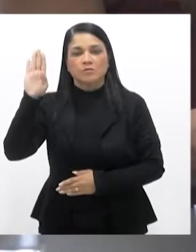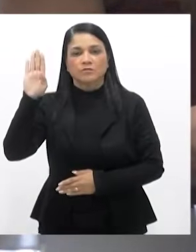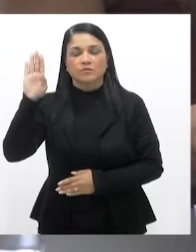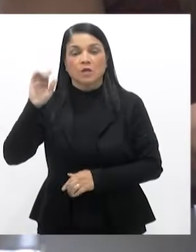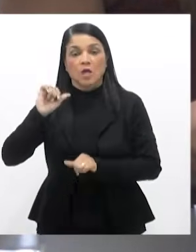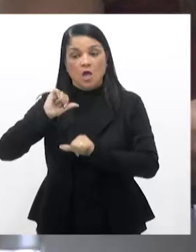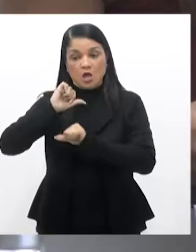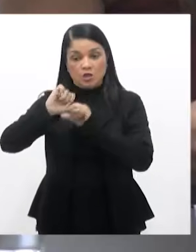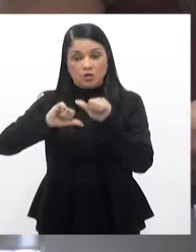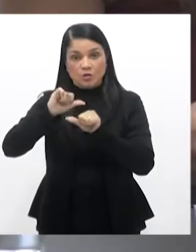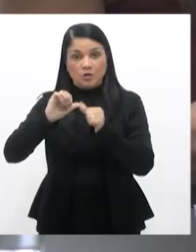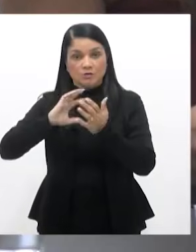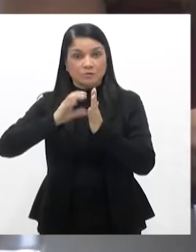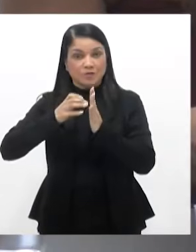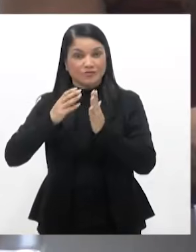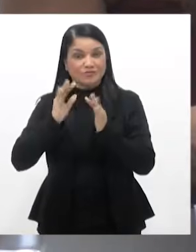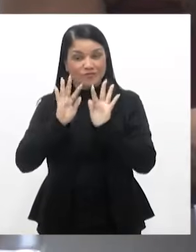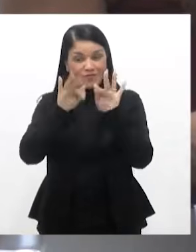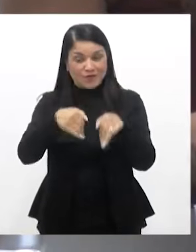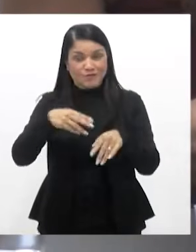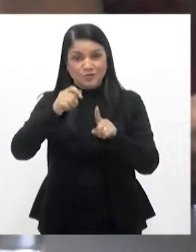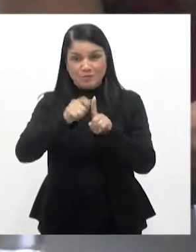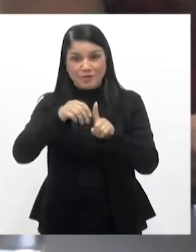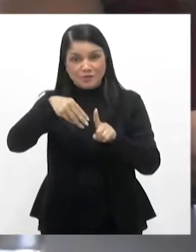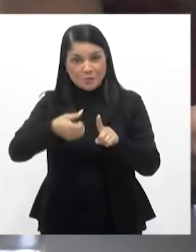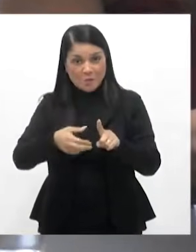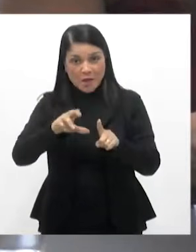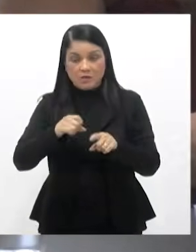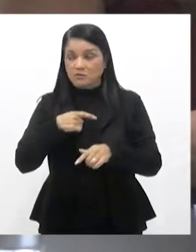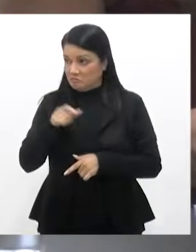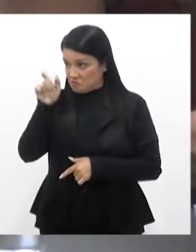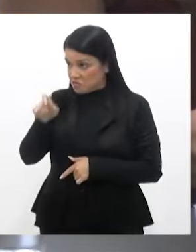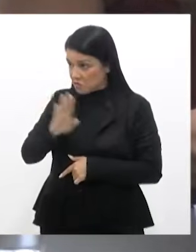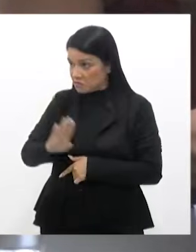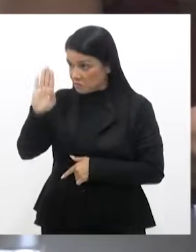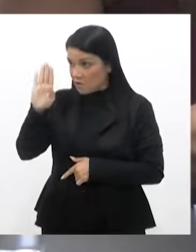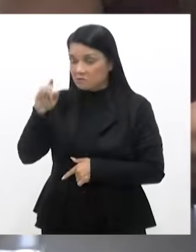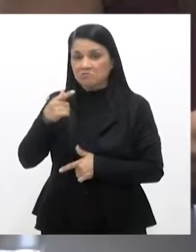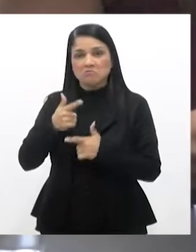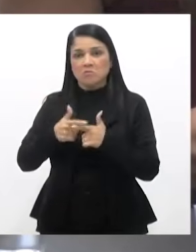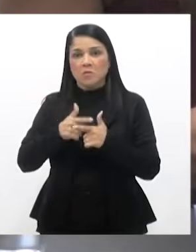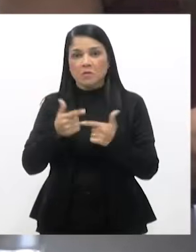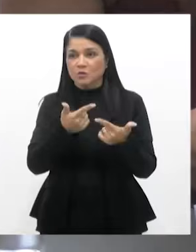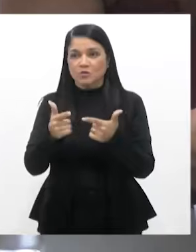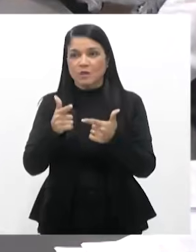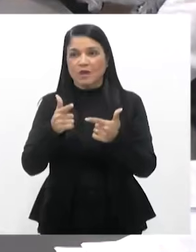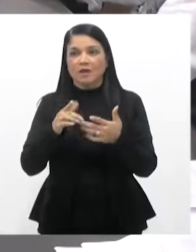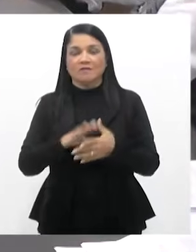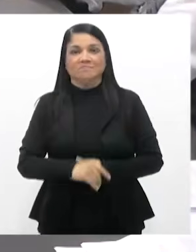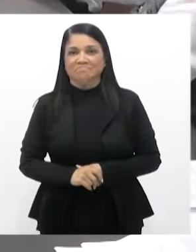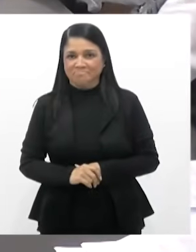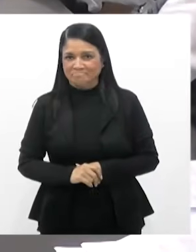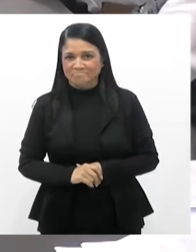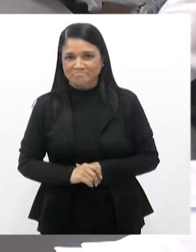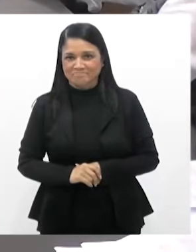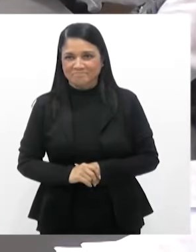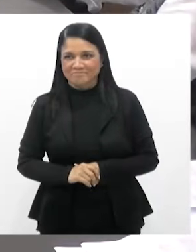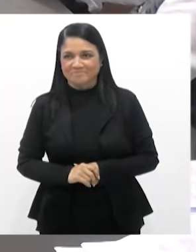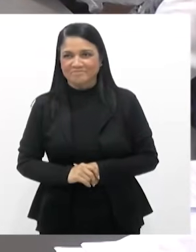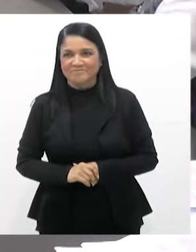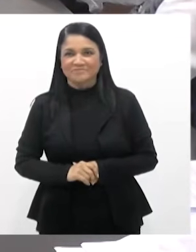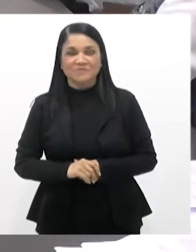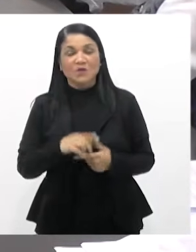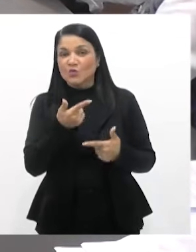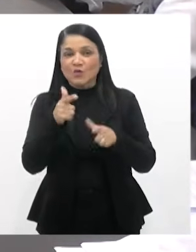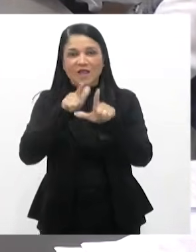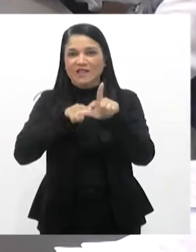troca de partido já acabou em março. O senhor quer ser candidato? Diz, não tem problema não. Não tem legenda. Na verdade, é uma defesa